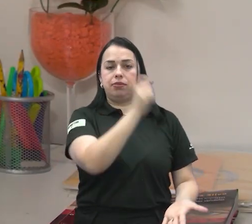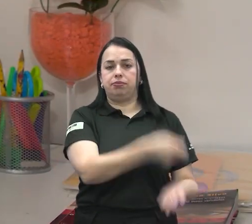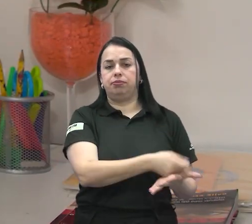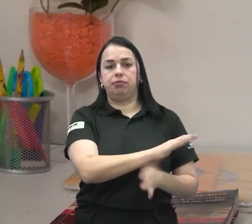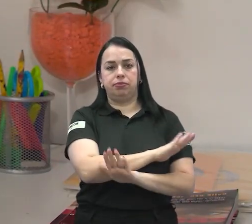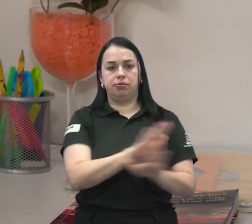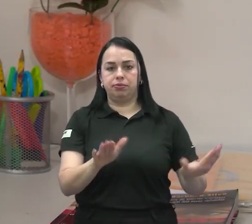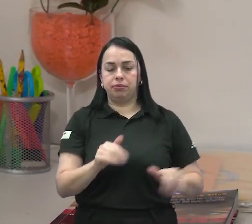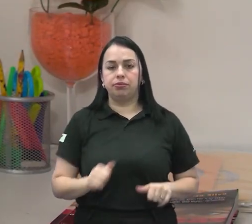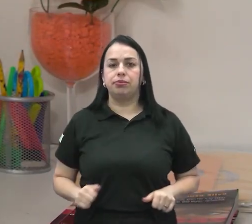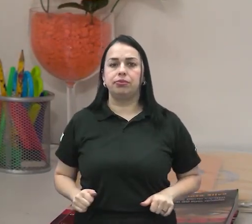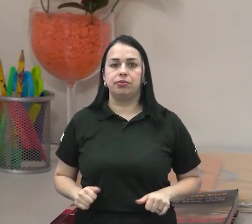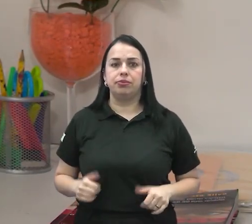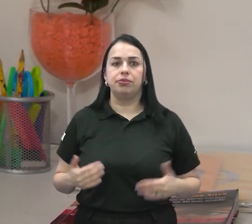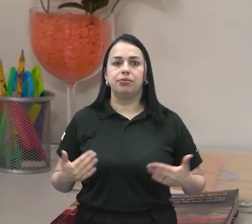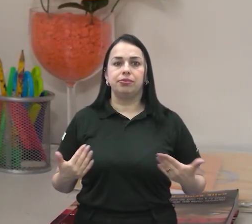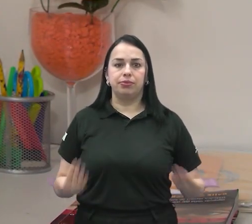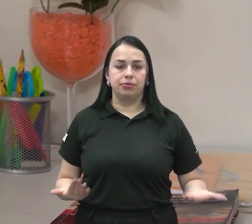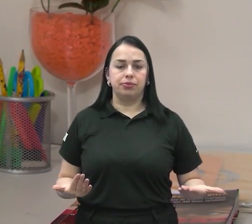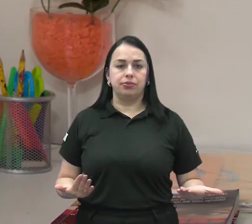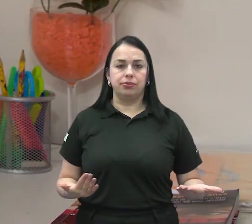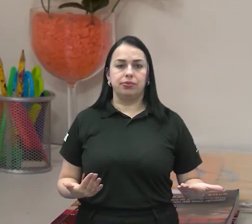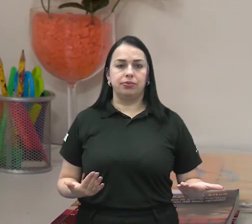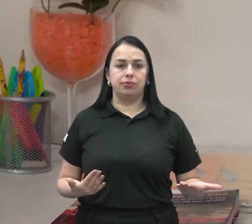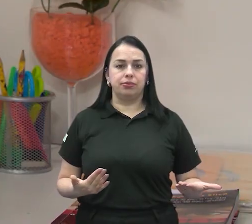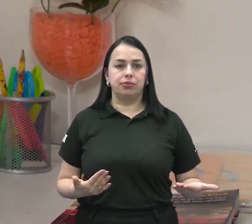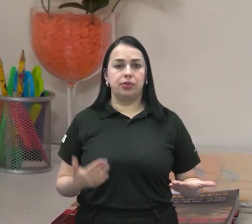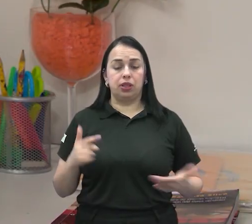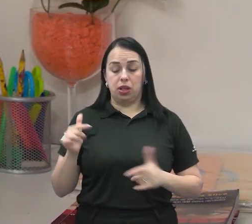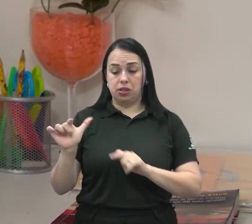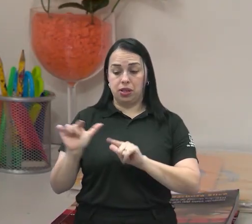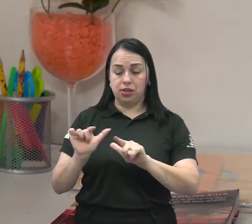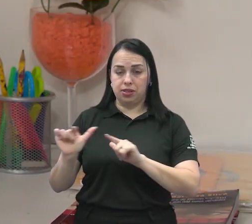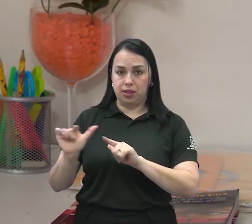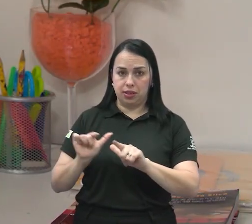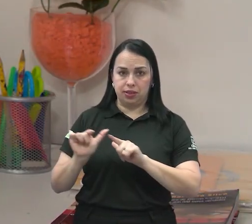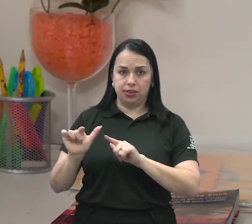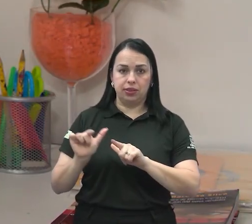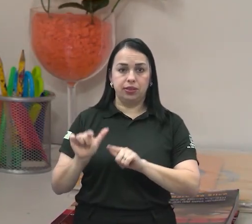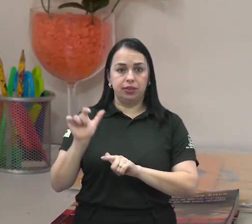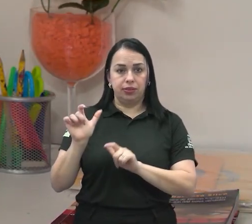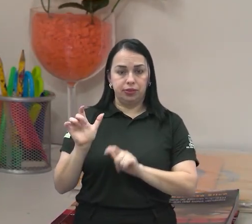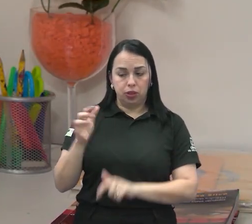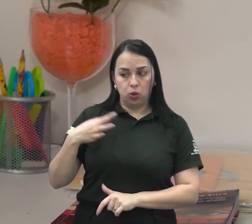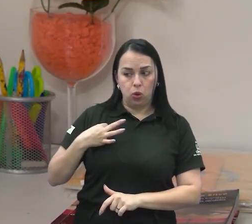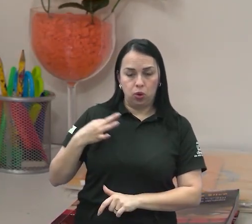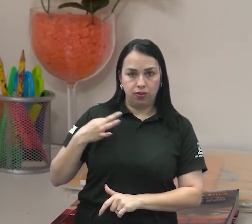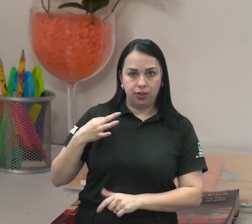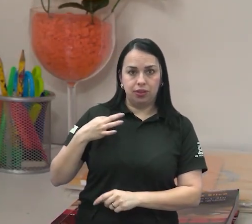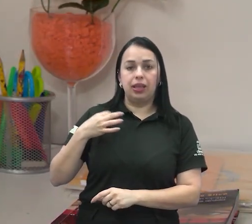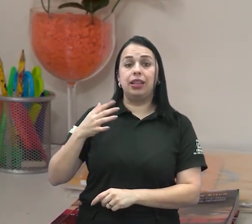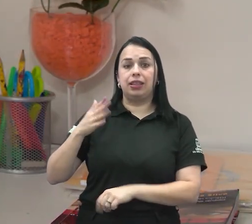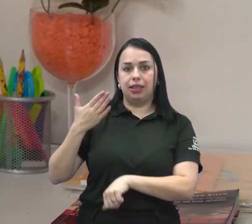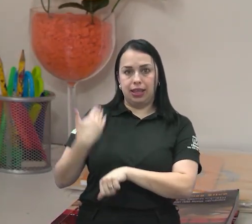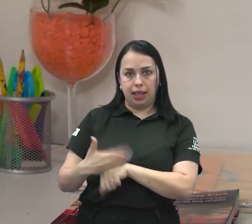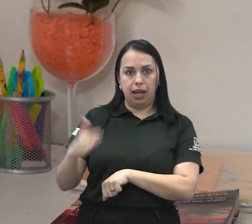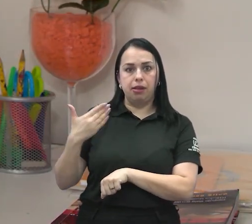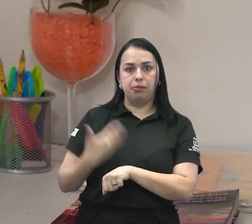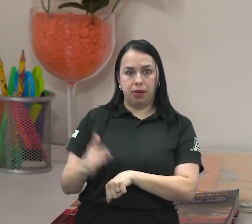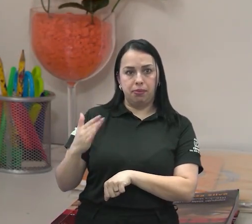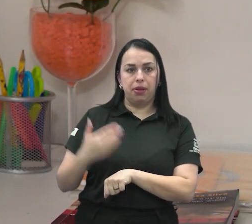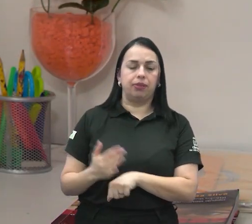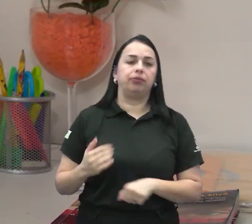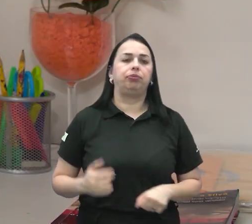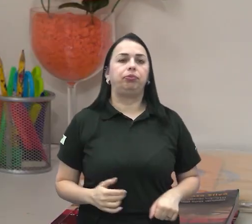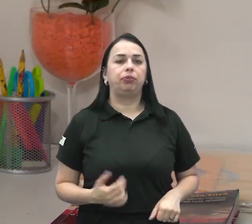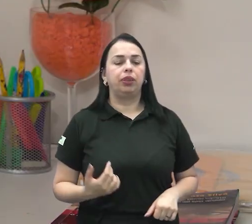para ela. Então a decisão é sempre dela. Então nós temos um trabalho que os voluntários passam